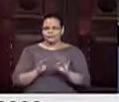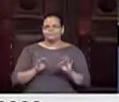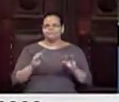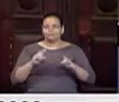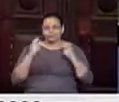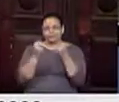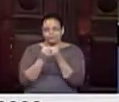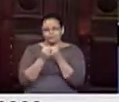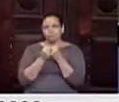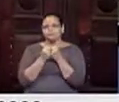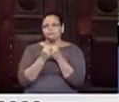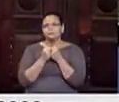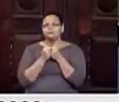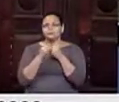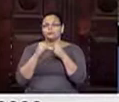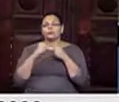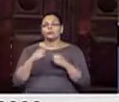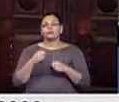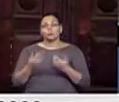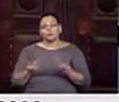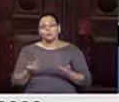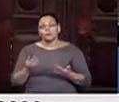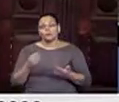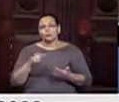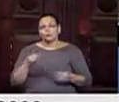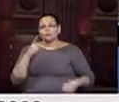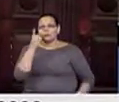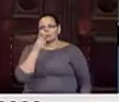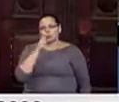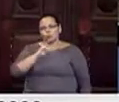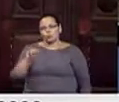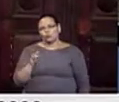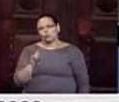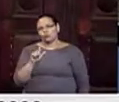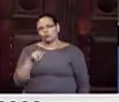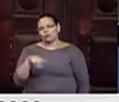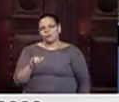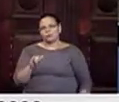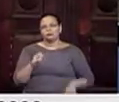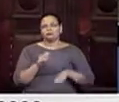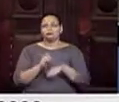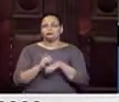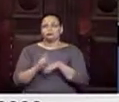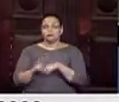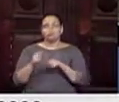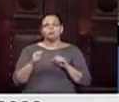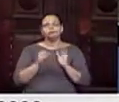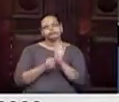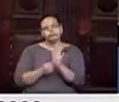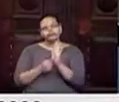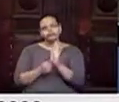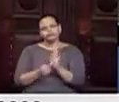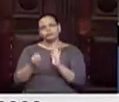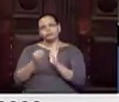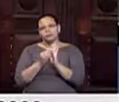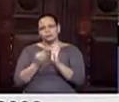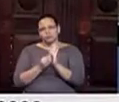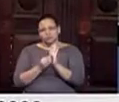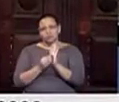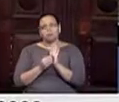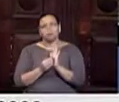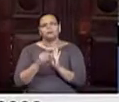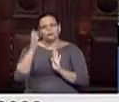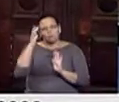comissões que se pronunciaram todas foram favoráveis deputados em amélie doutor julianelli apresentou emendas e eu acatei porque achei que eram